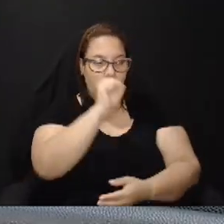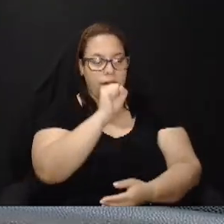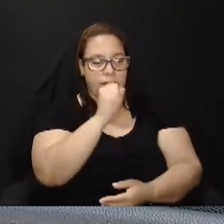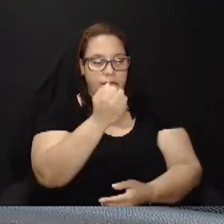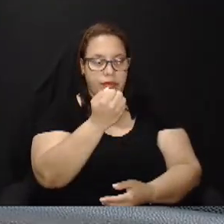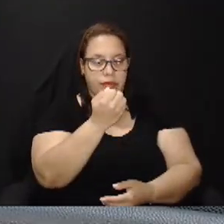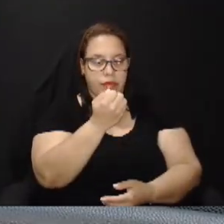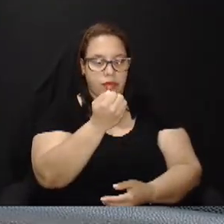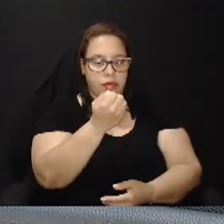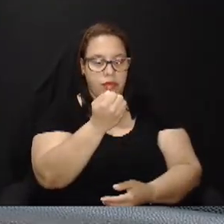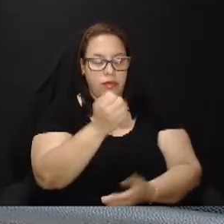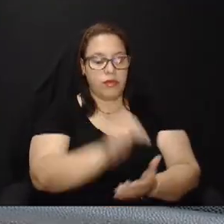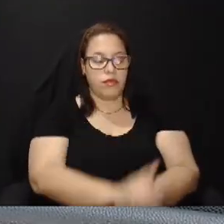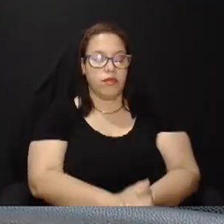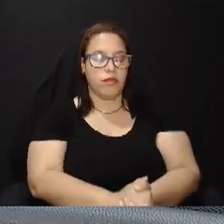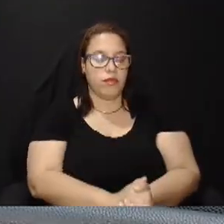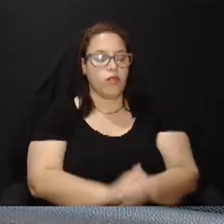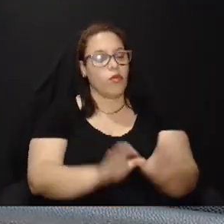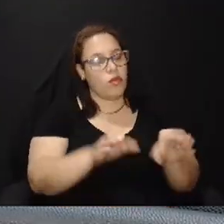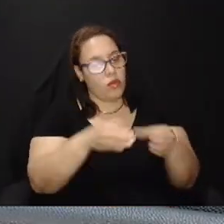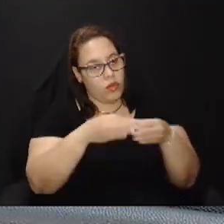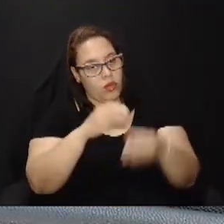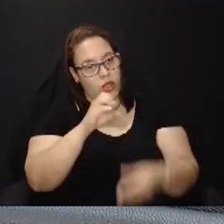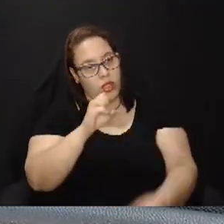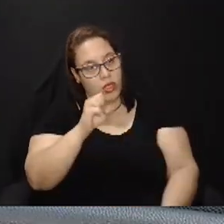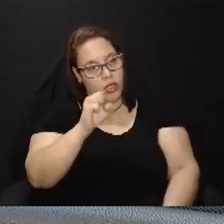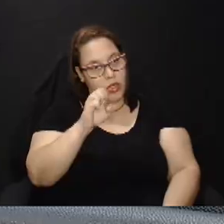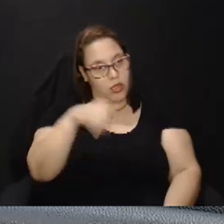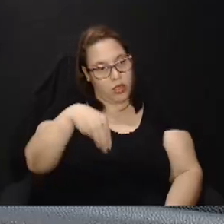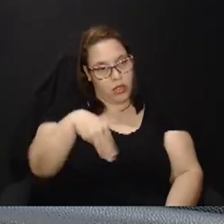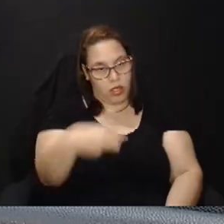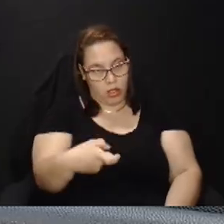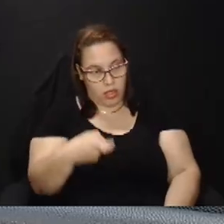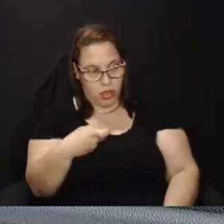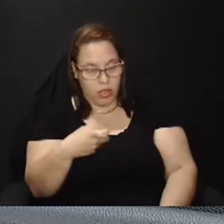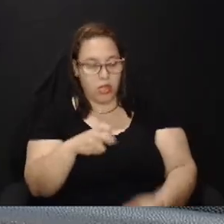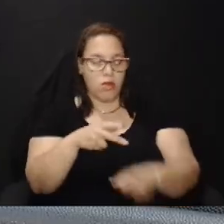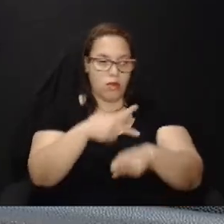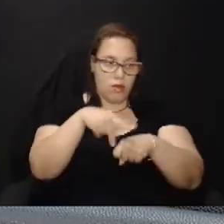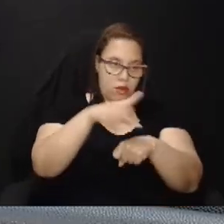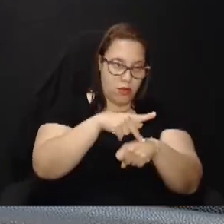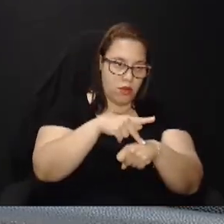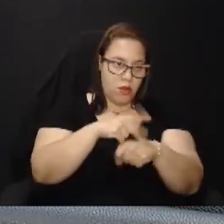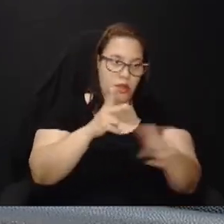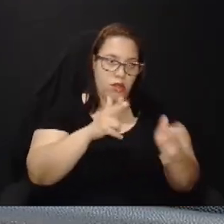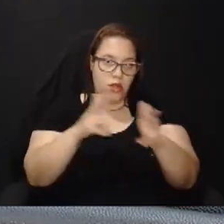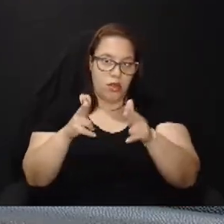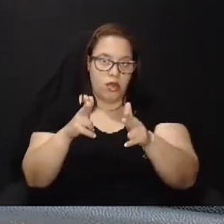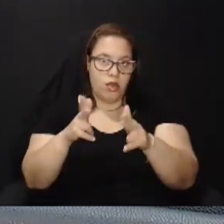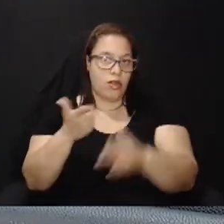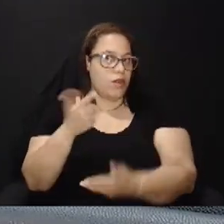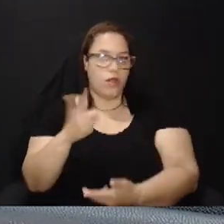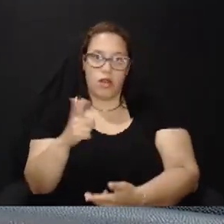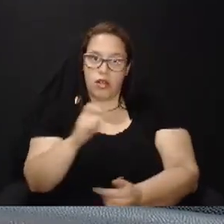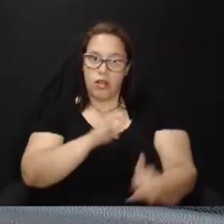condição de comércio, né, com os países que são irmãos, até aqueles que não são irmãos, mas que venham a ser irmãos,